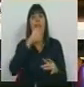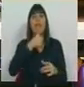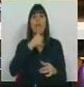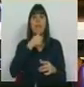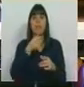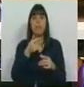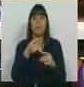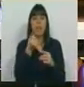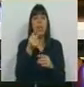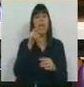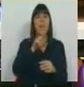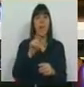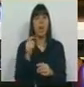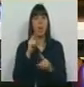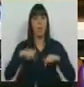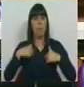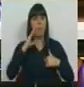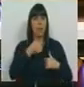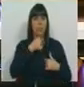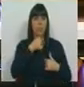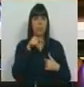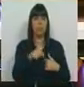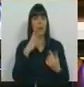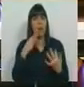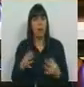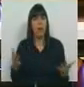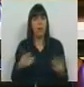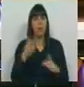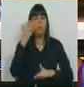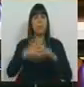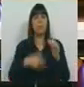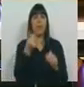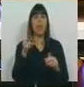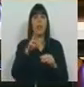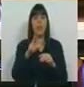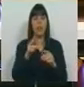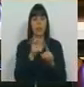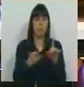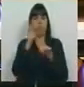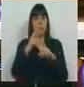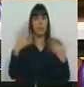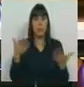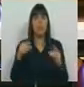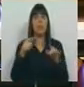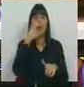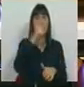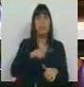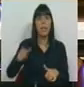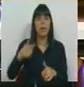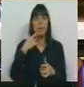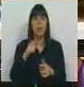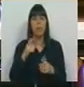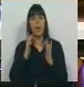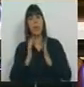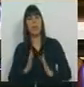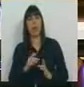as taxas de juros Euribor são os próprios bancos, portanto é perfeitamente natural que de um momento para o outro as taxas de juros acordem e os clientes bancários não possam